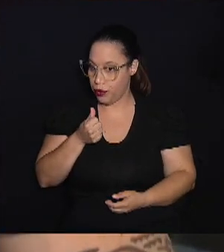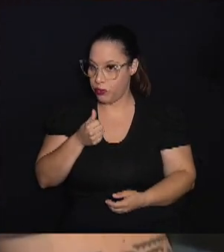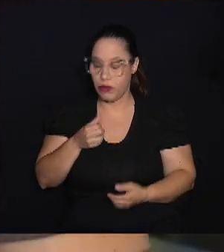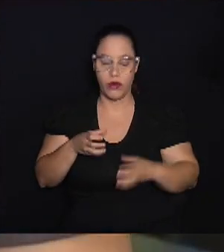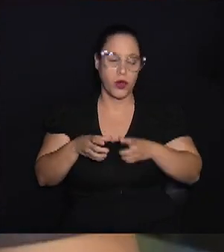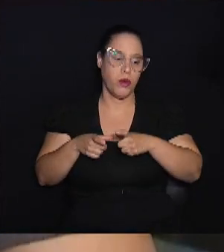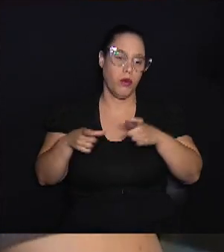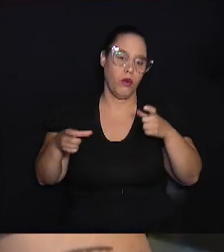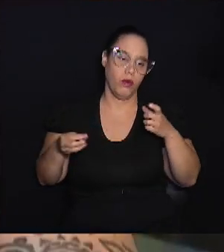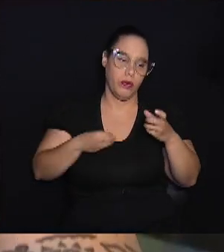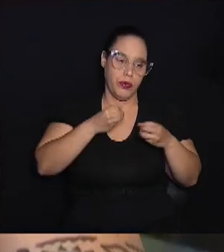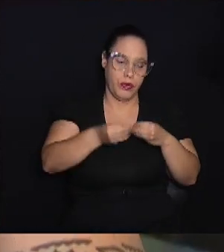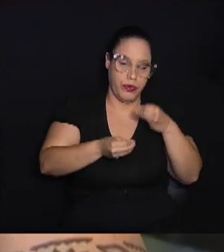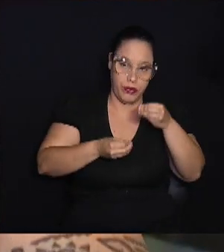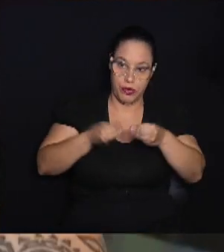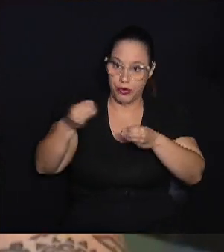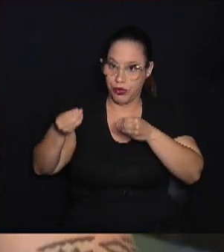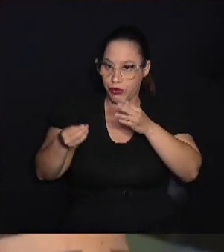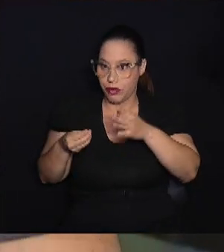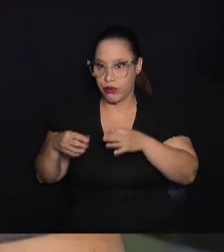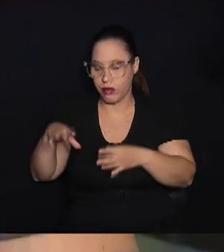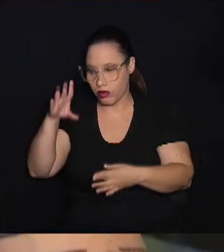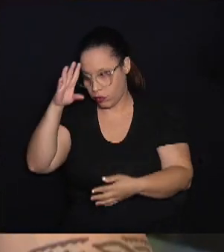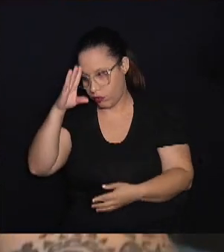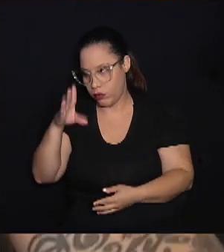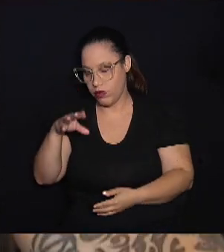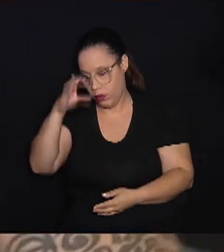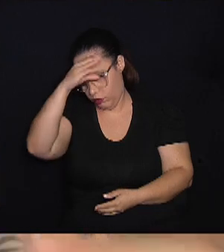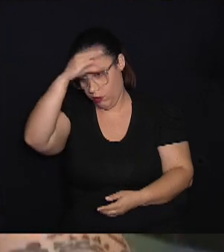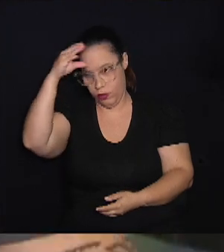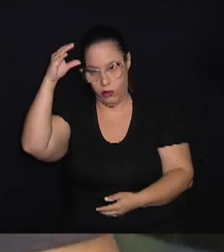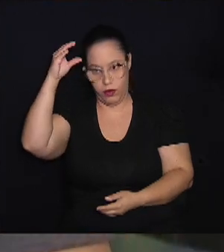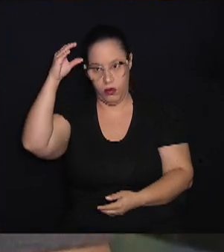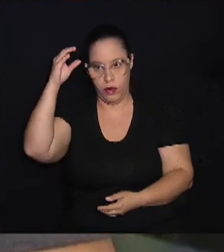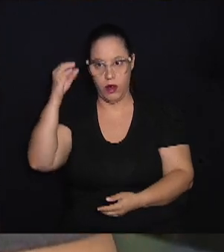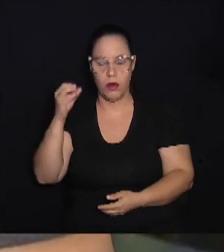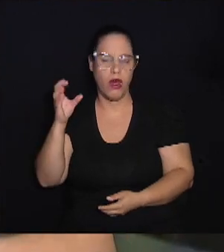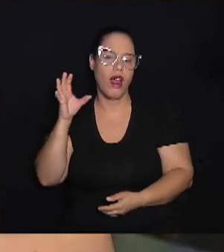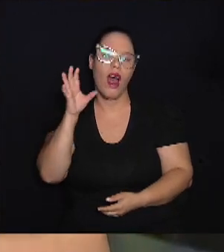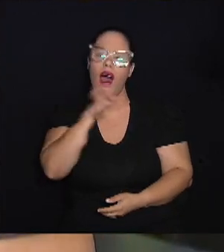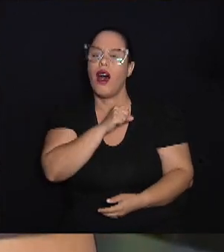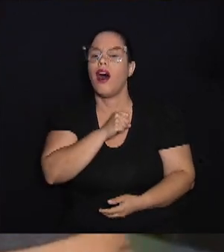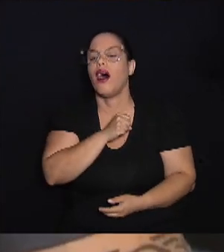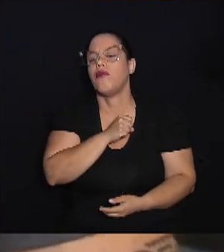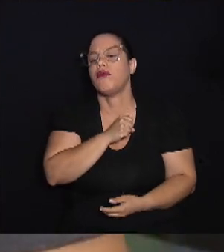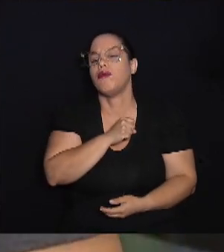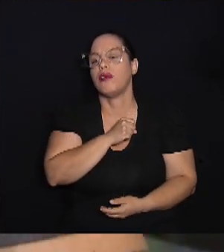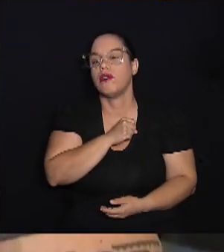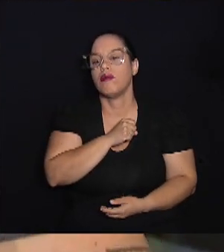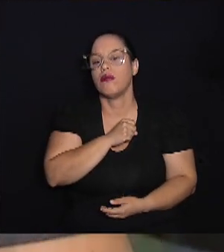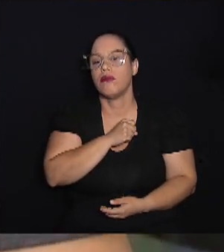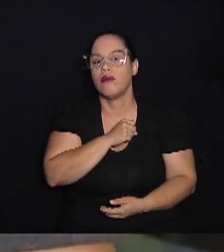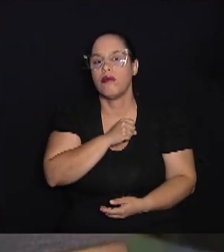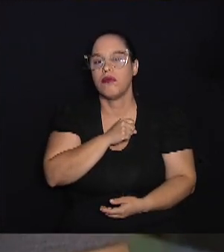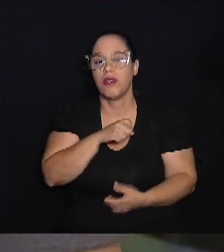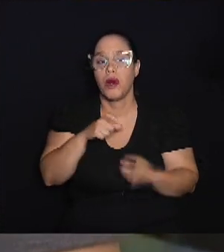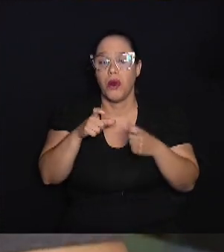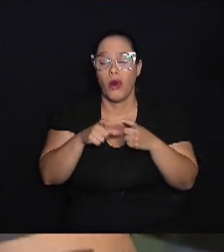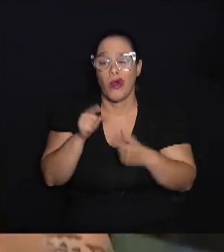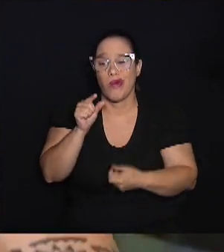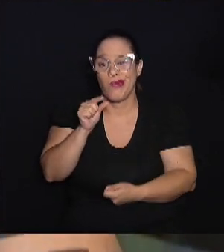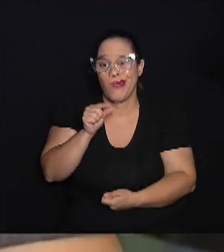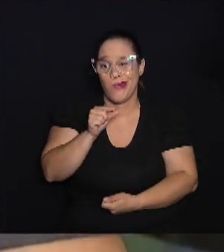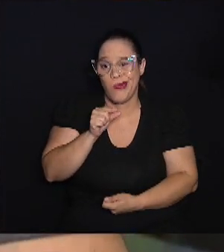demanda, a gente precisa atender o nosso cliente o mais rápido possível, né? E com um quadro pequeno a gente